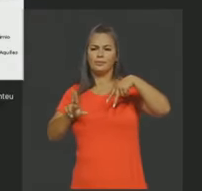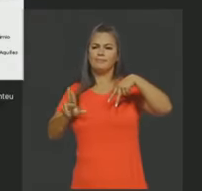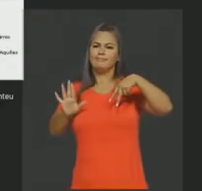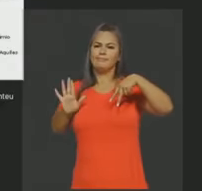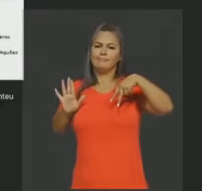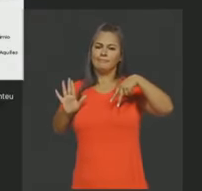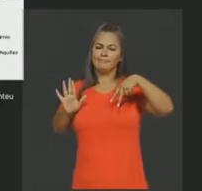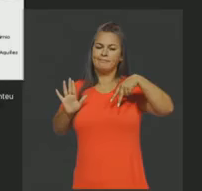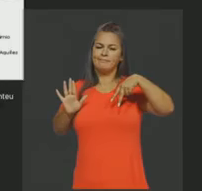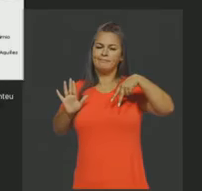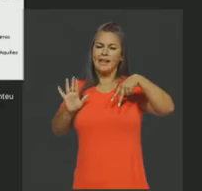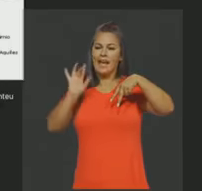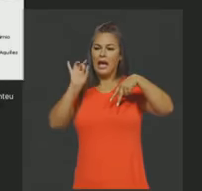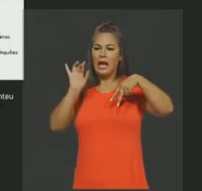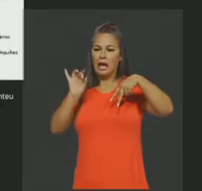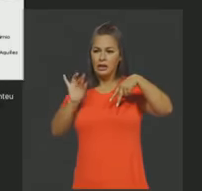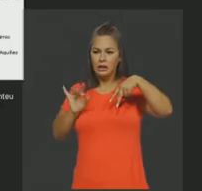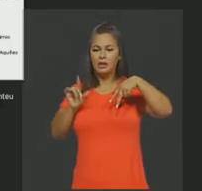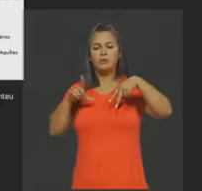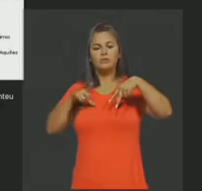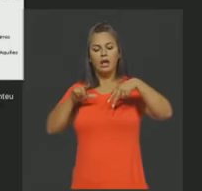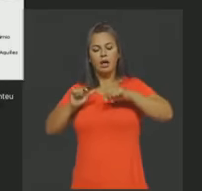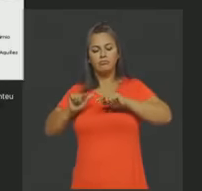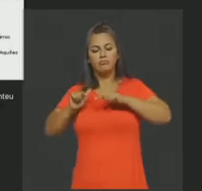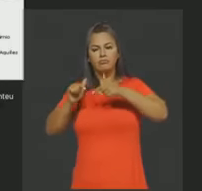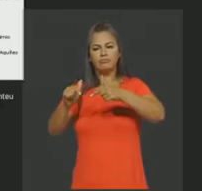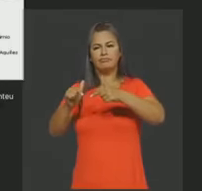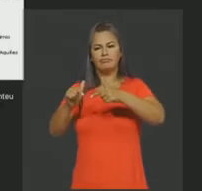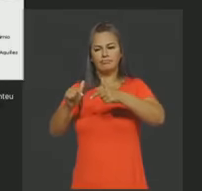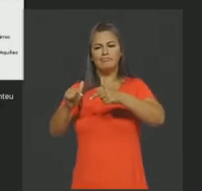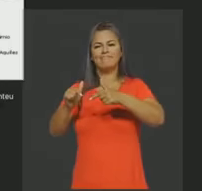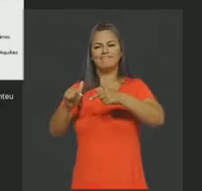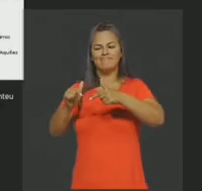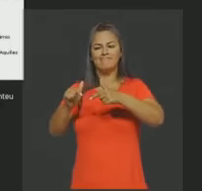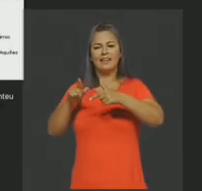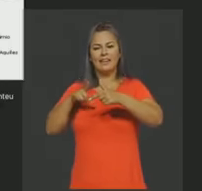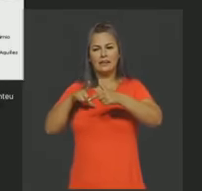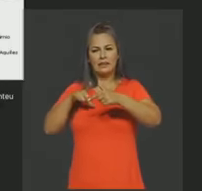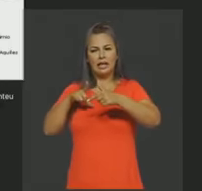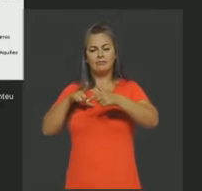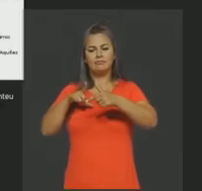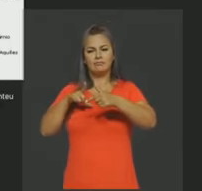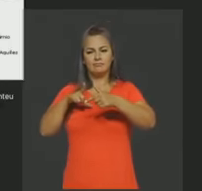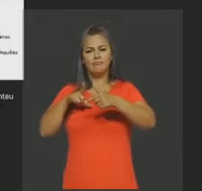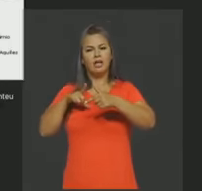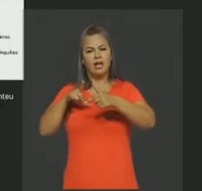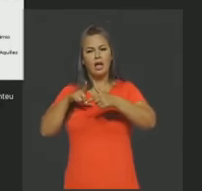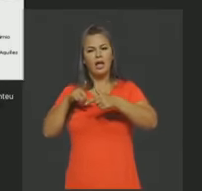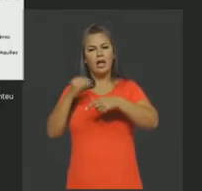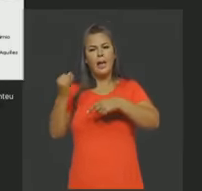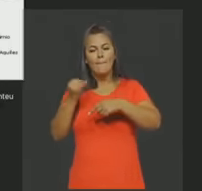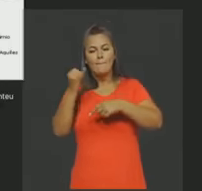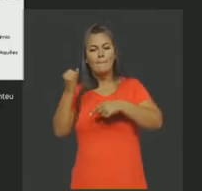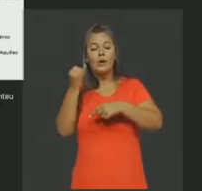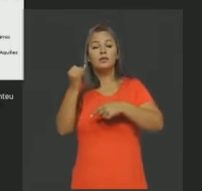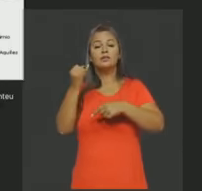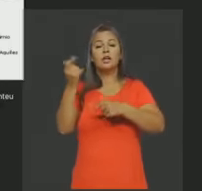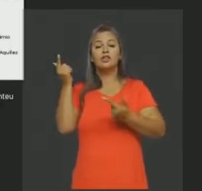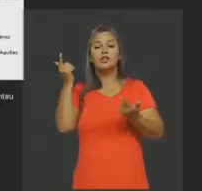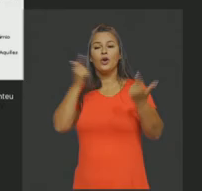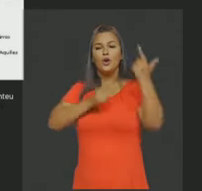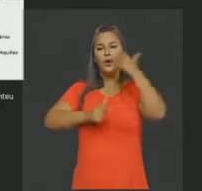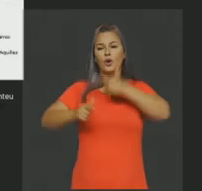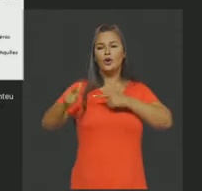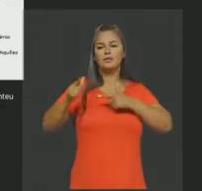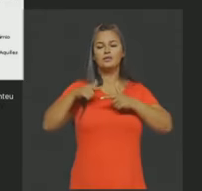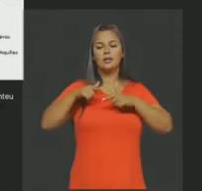de músculos, eles vão trabalhar juntamente com o sistema esquelético, lembro das articulações que são importantes aí para o movimento de alavanca,